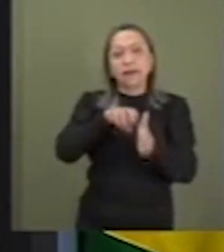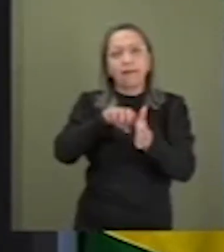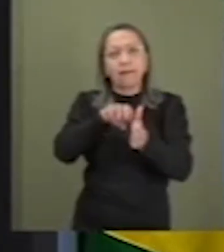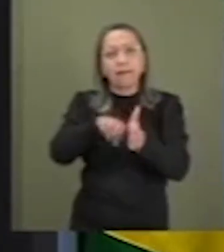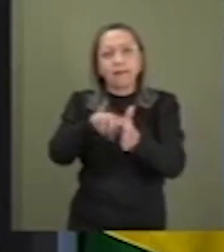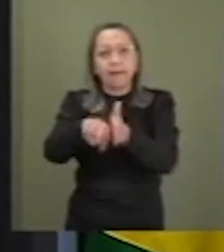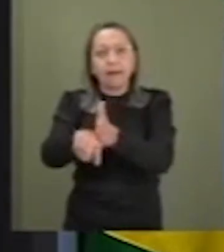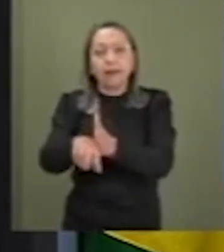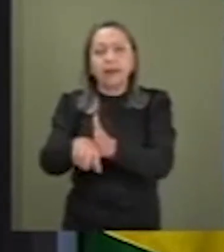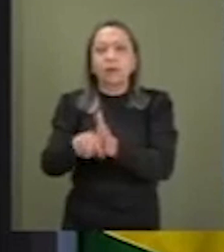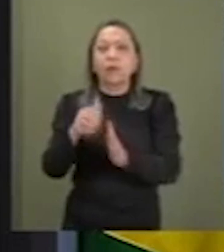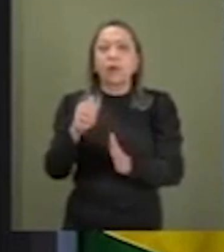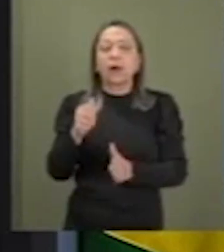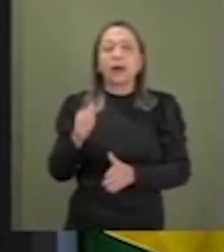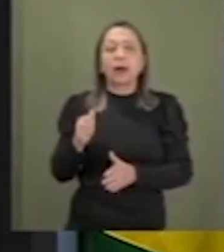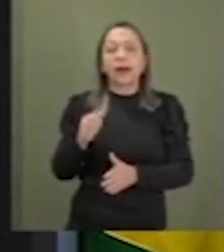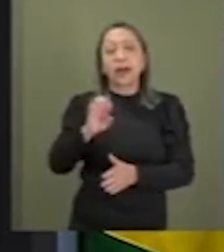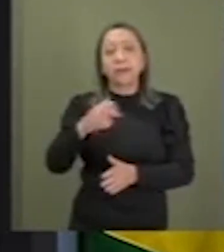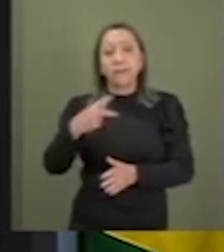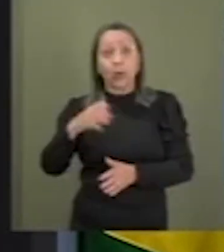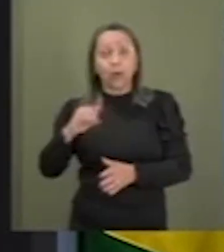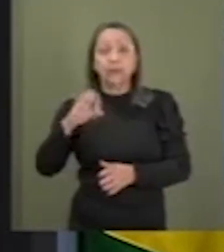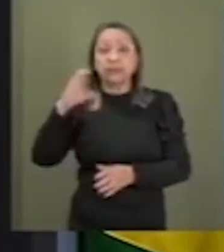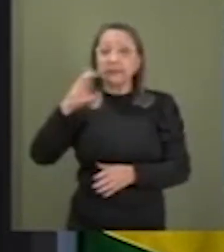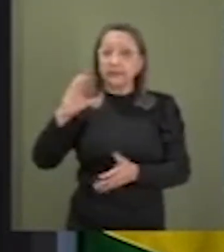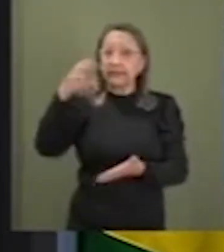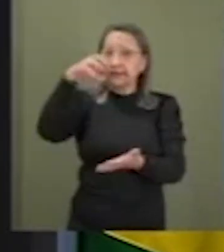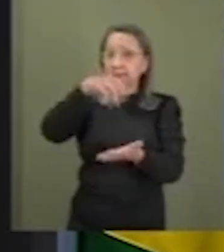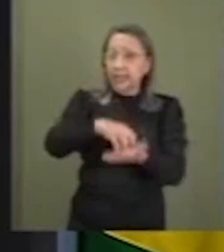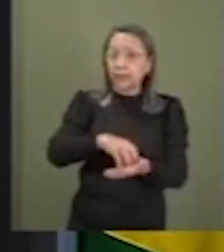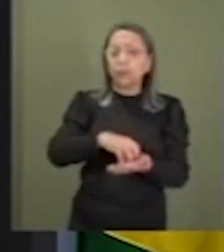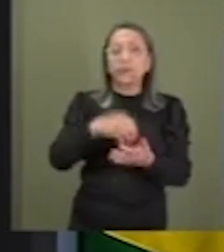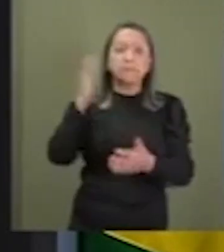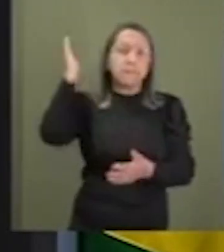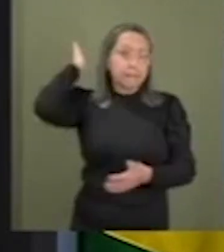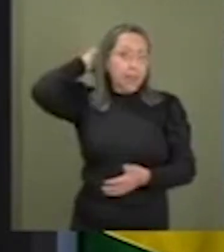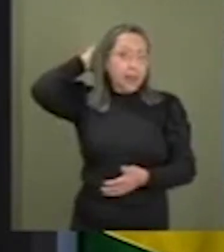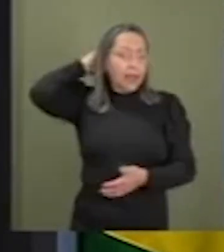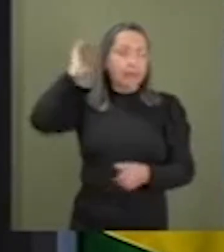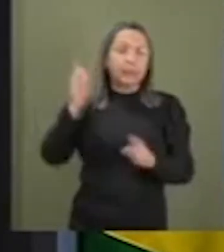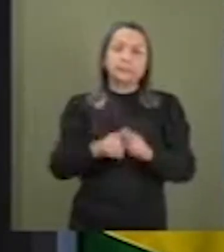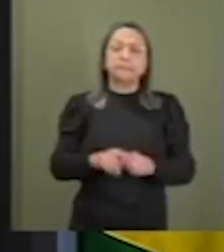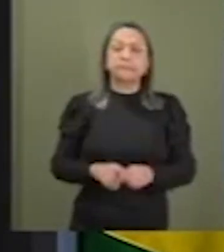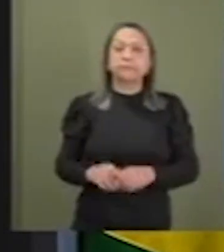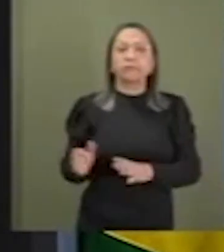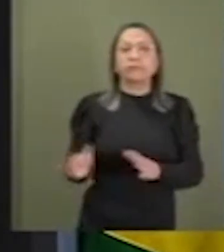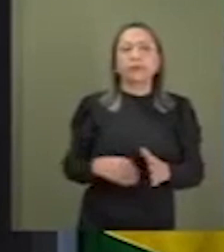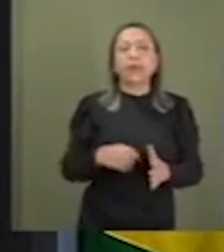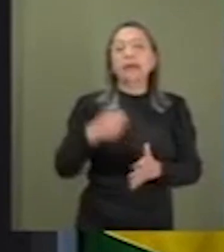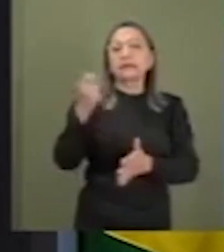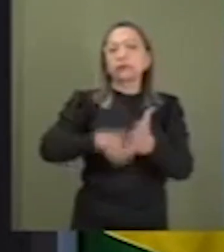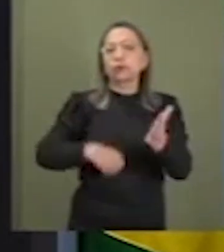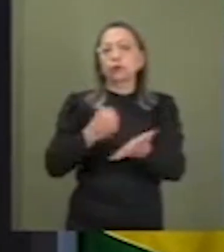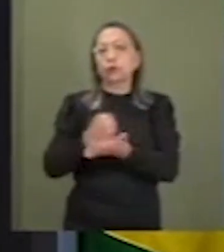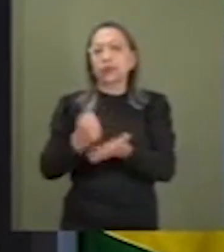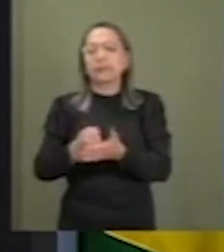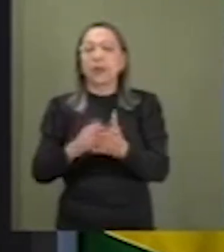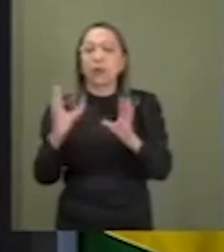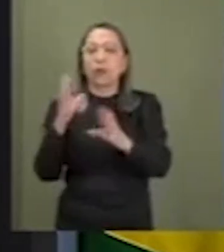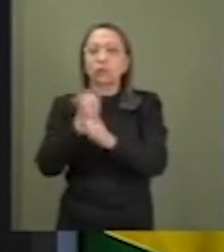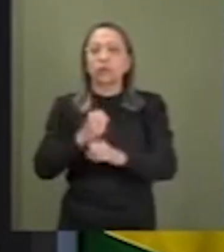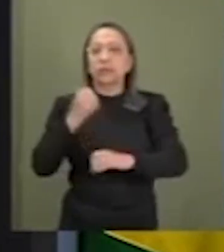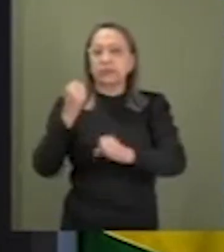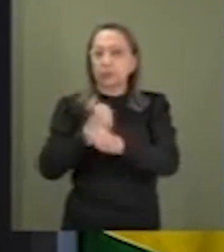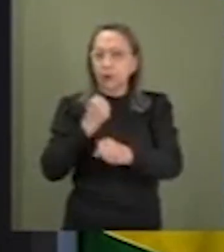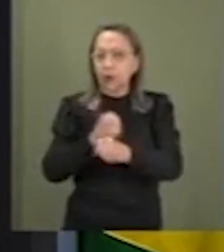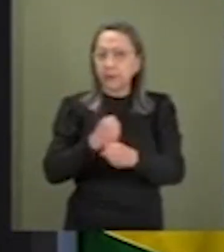aeroportuária no OEPOC e Centro Ambiental em Belém para apoiar operações na margem equatorial. Assinatura de contrato para a conclusão das